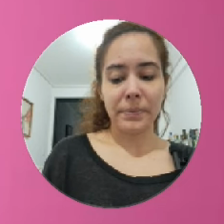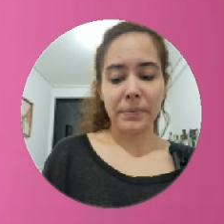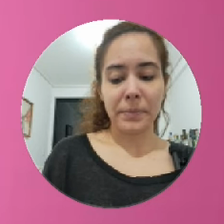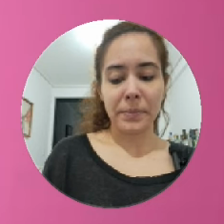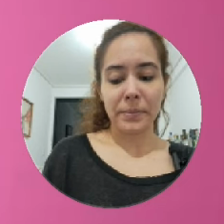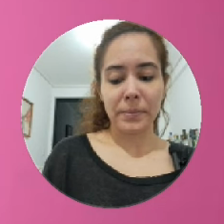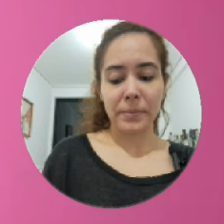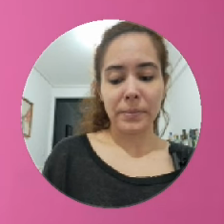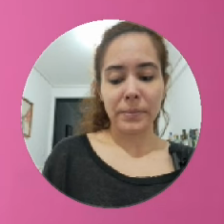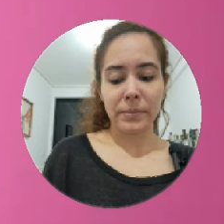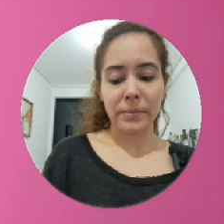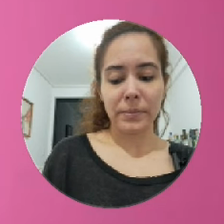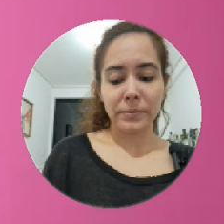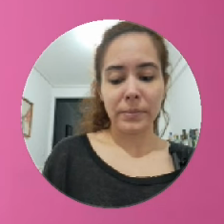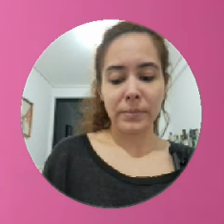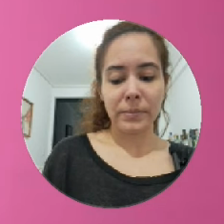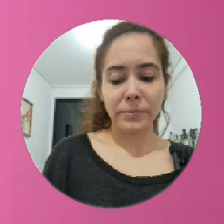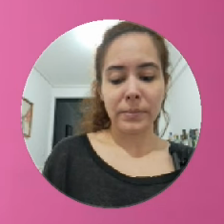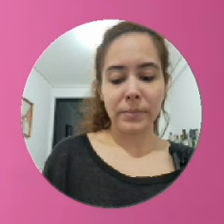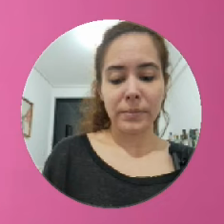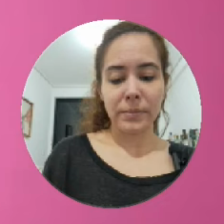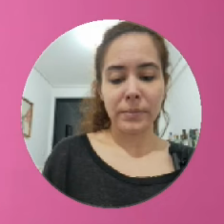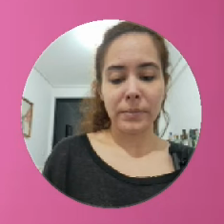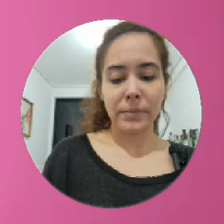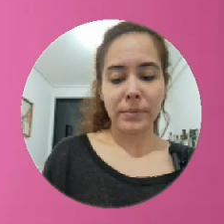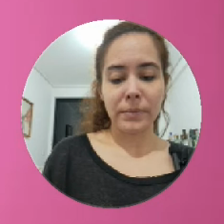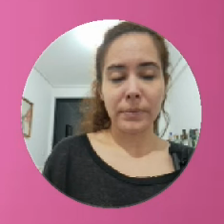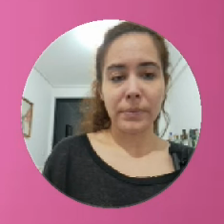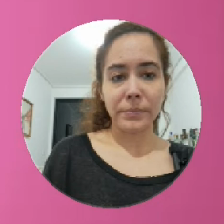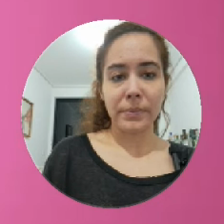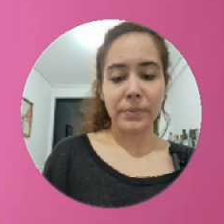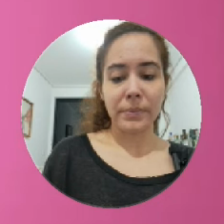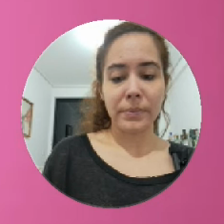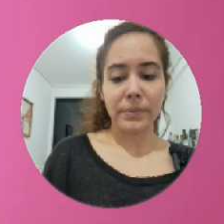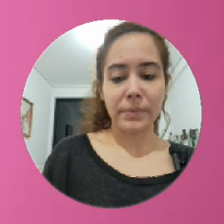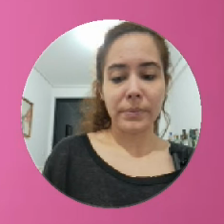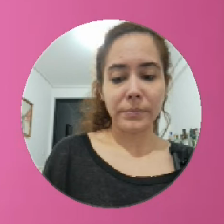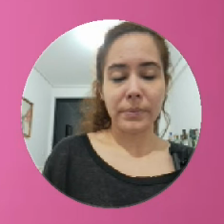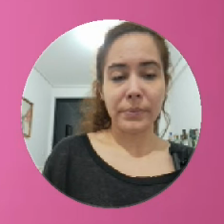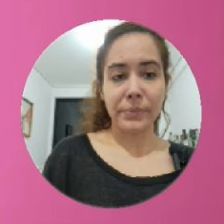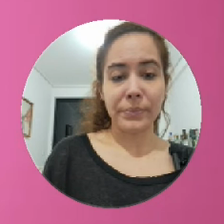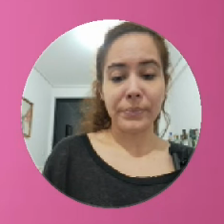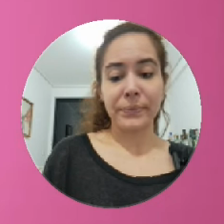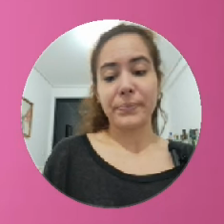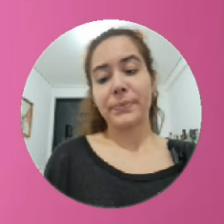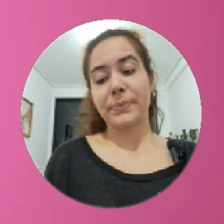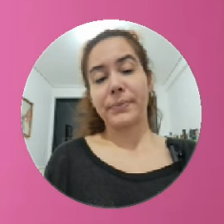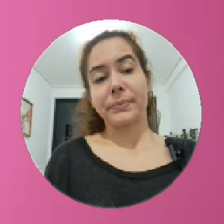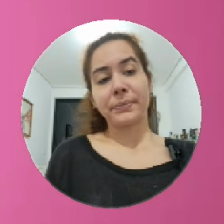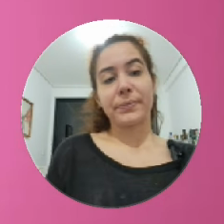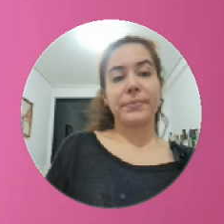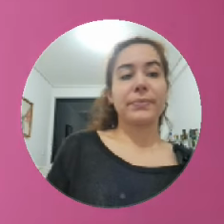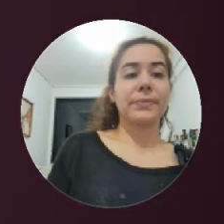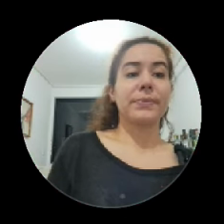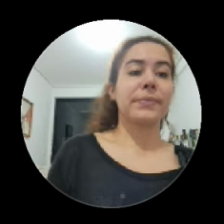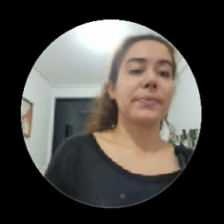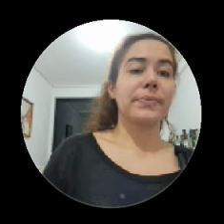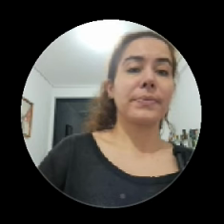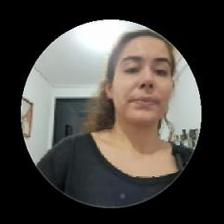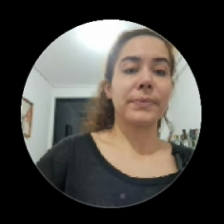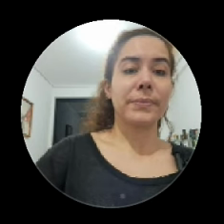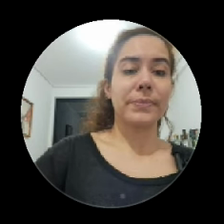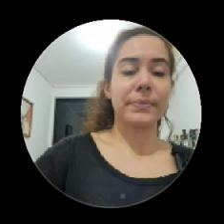Temos mais stories de Maíra, porque não acabou, gente. Não acabou, não. Eu quero consumir tudo. A gente tá assistindo todos os stories desde o dia que ela voltou, tá? Que a gente aqui, a